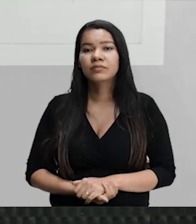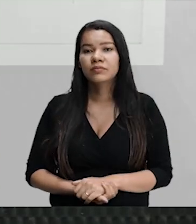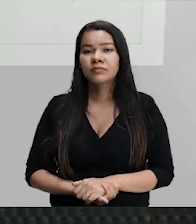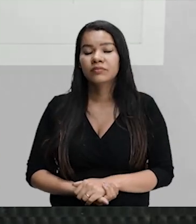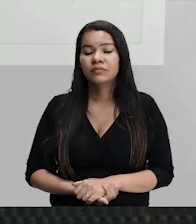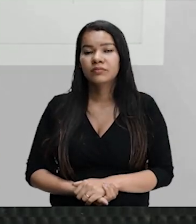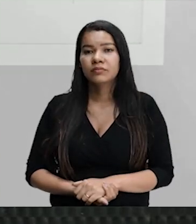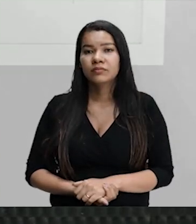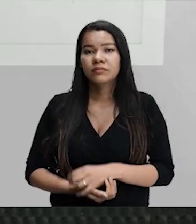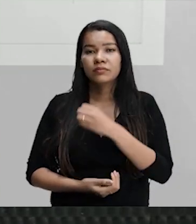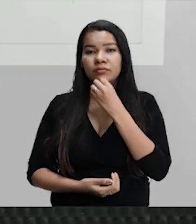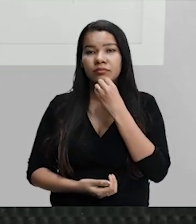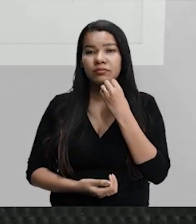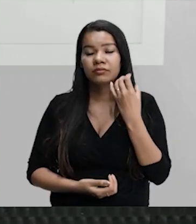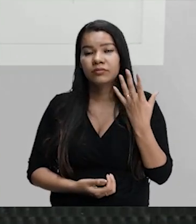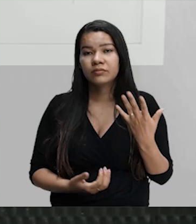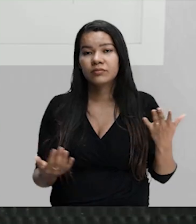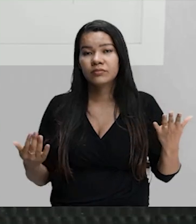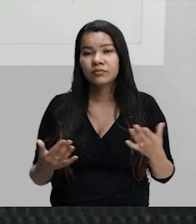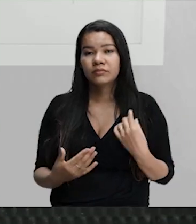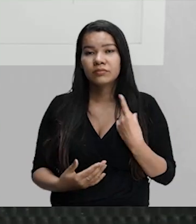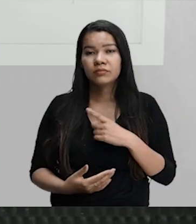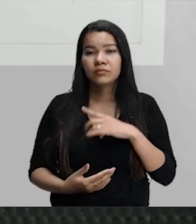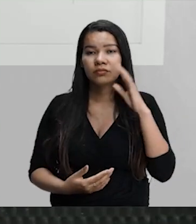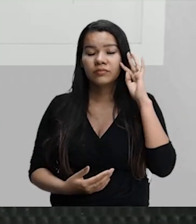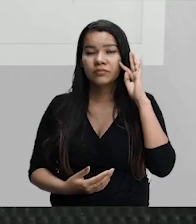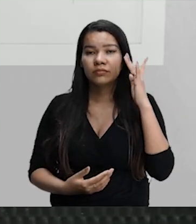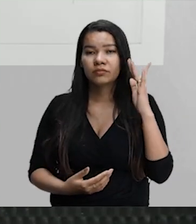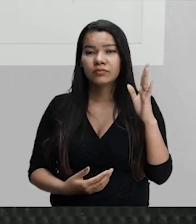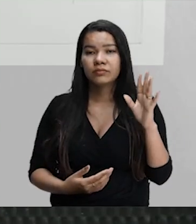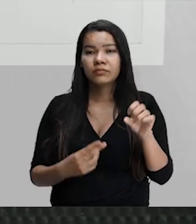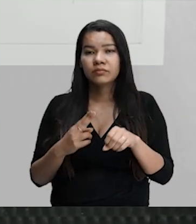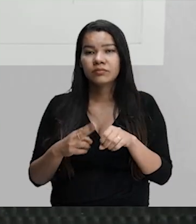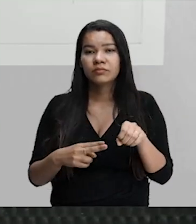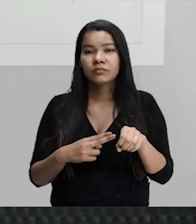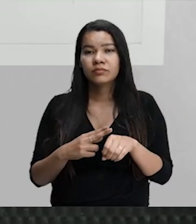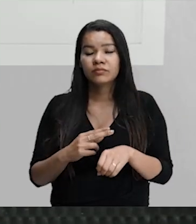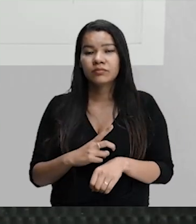Bom, mas vamos imaginar um núcleo que tem uma quantidade de prótons muito grande.